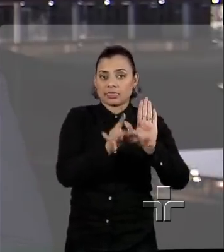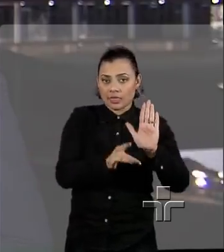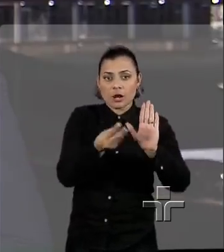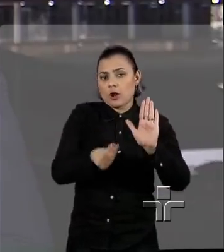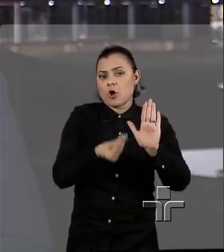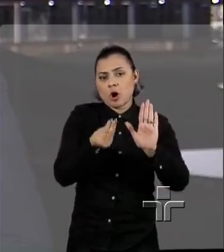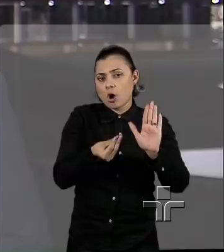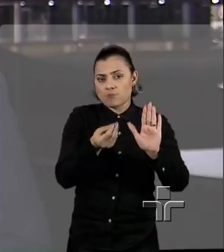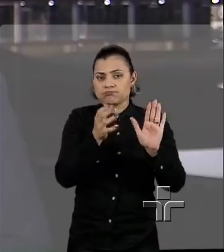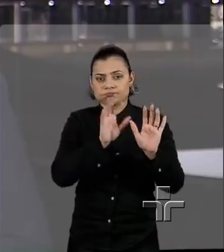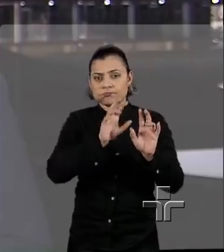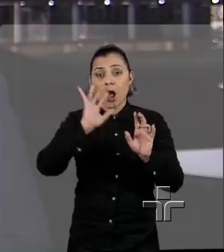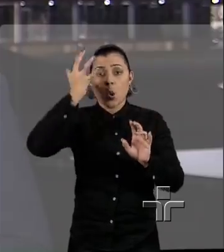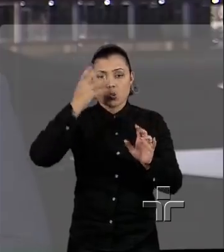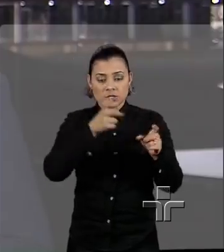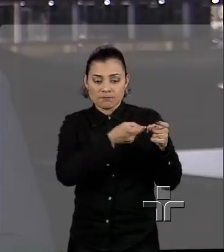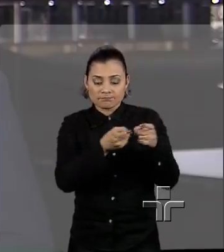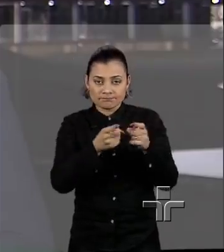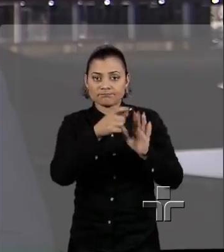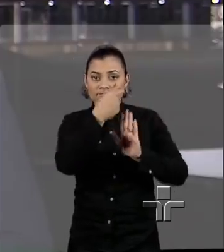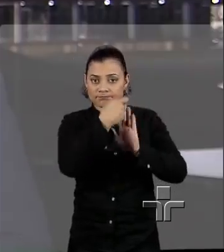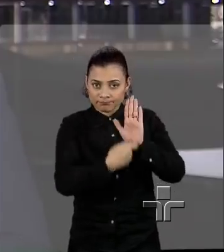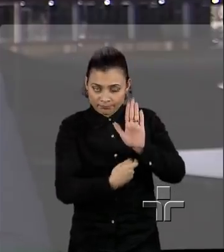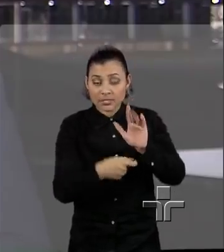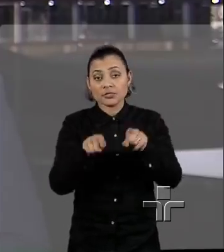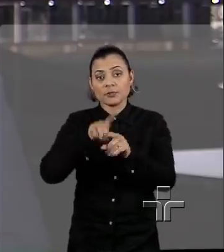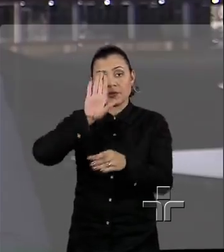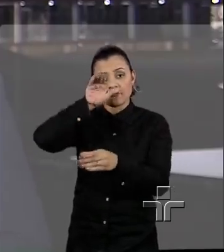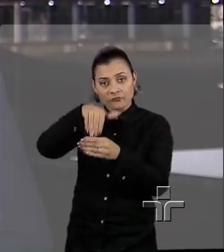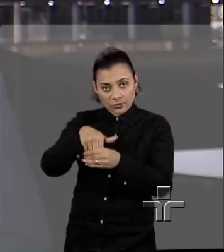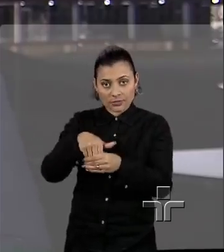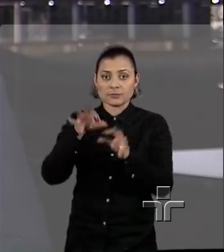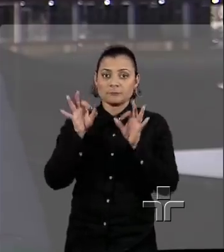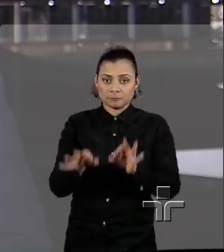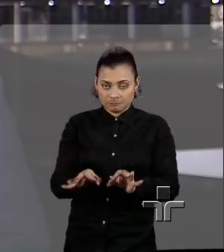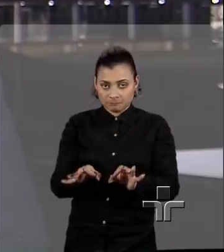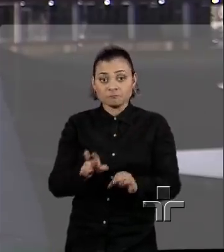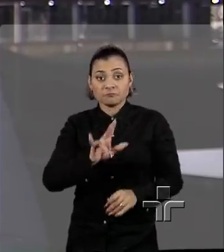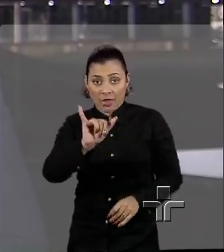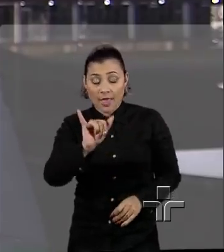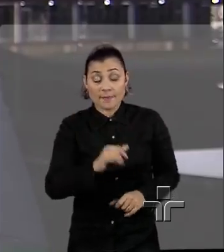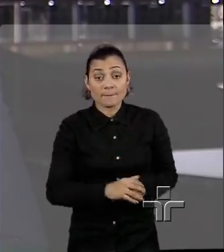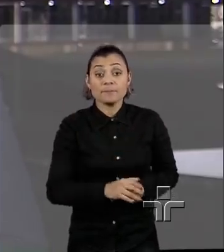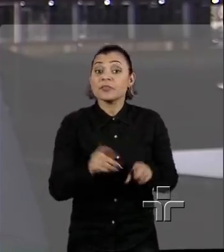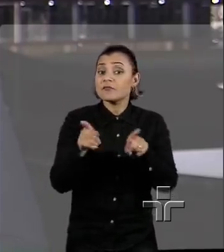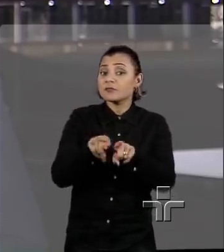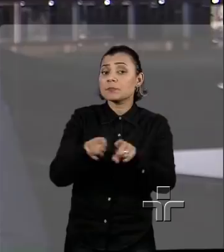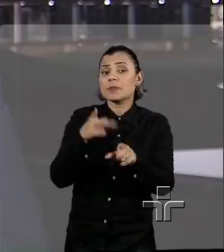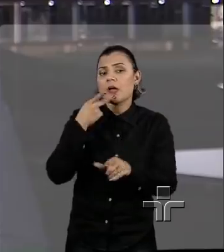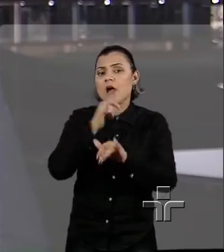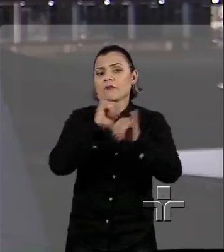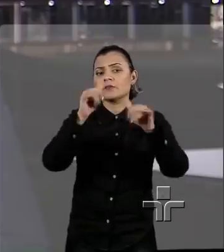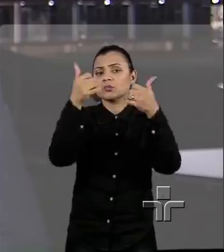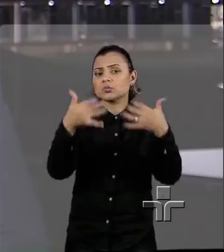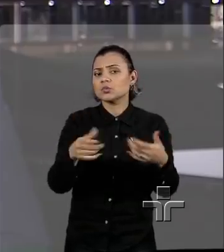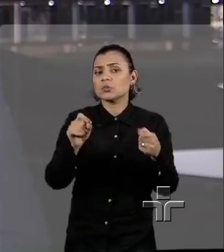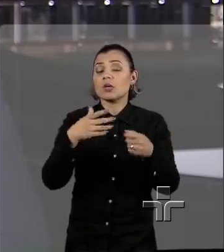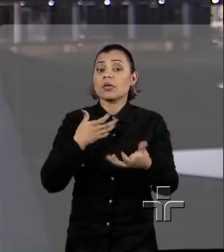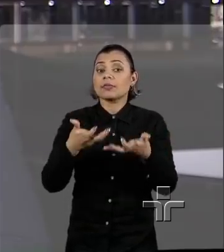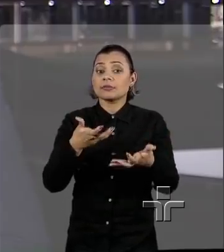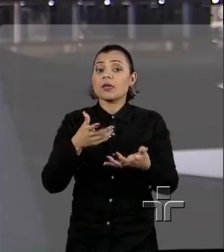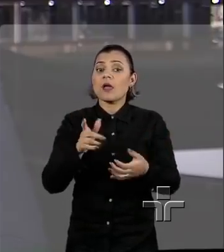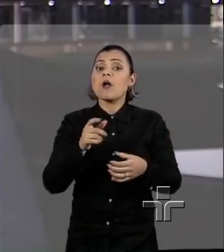das sessões de debate do relatório e de votação do mesmo. Ele diz que tem a intenção de dar